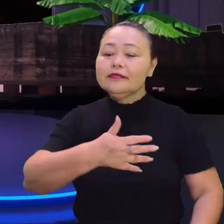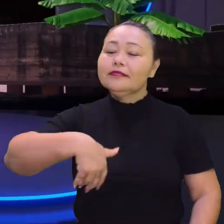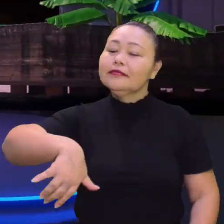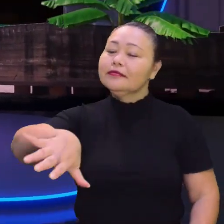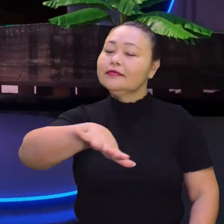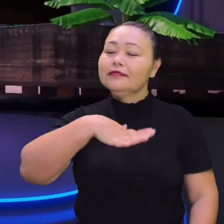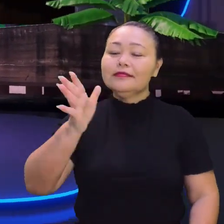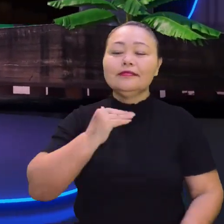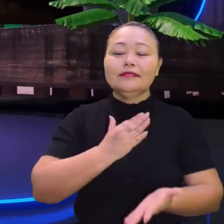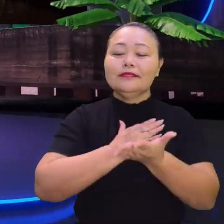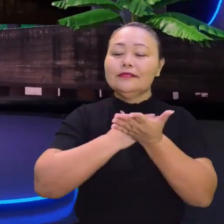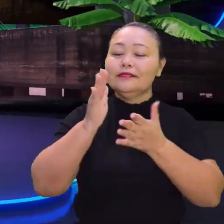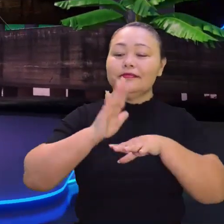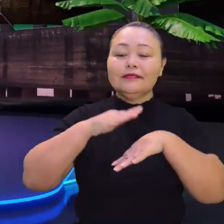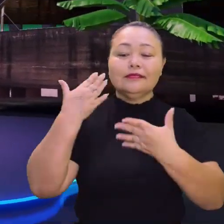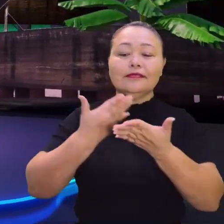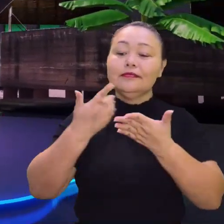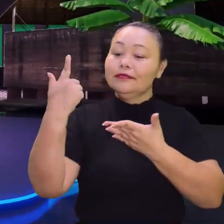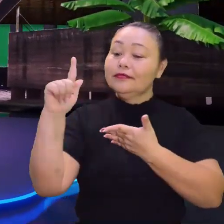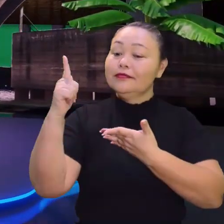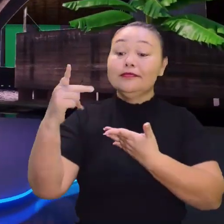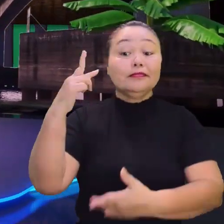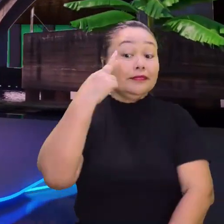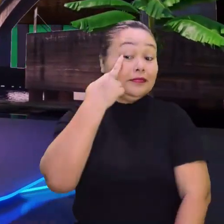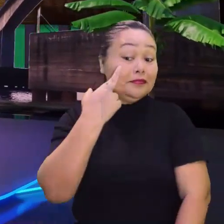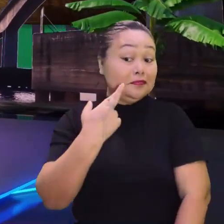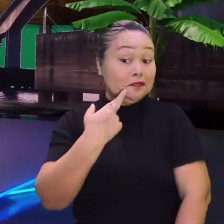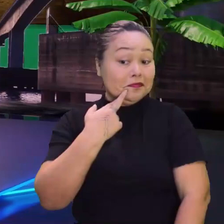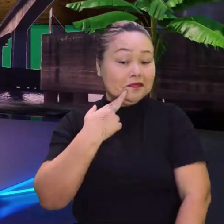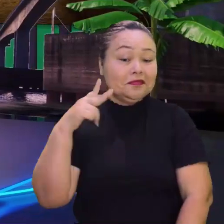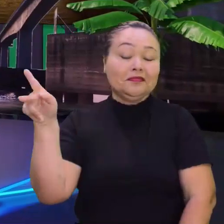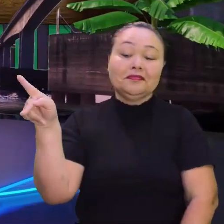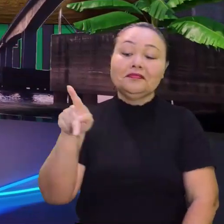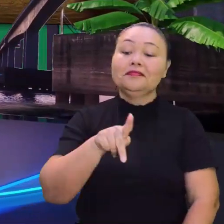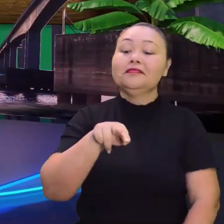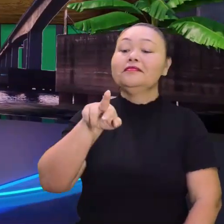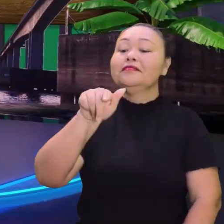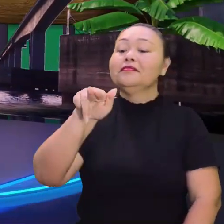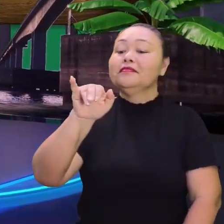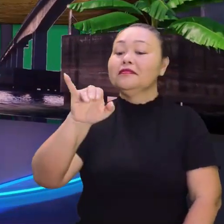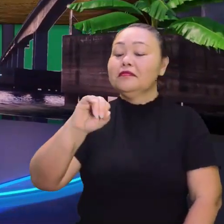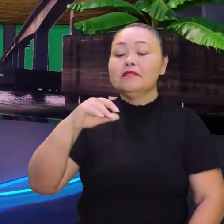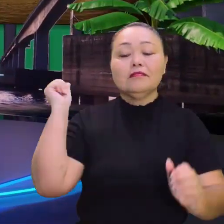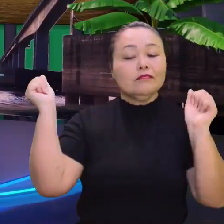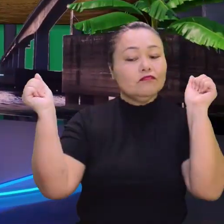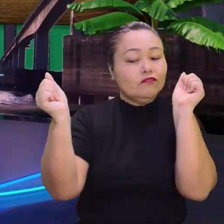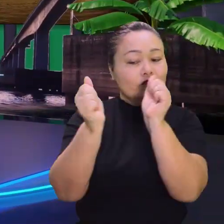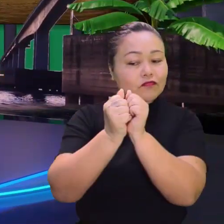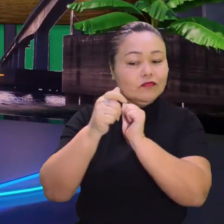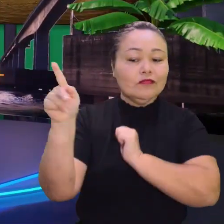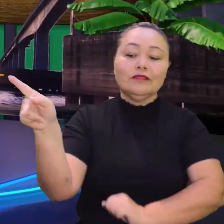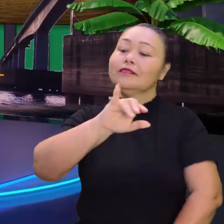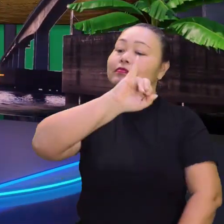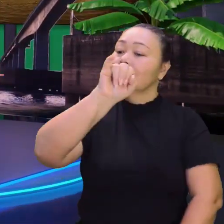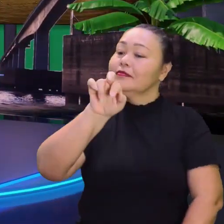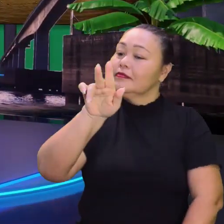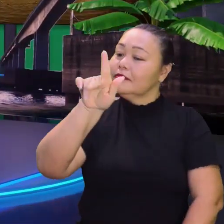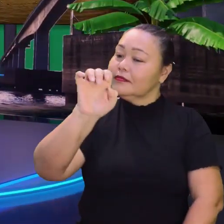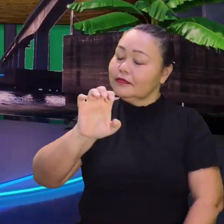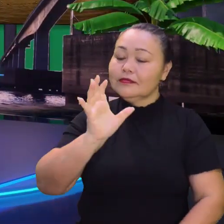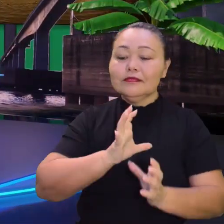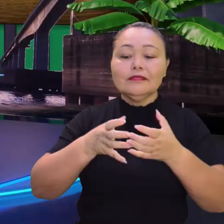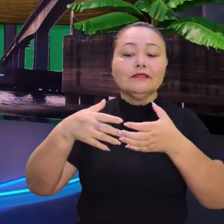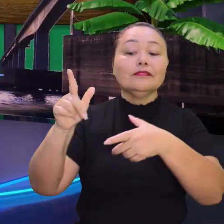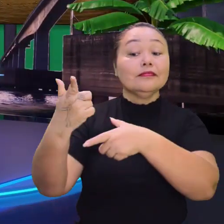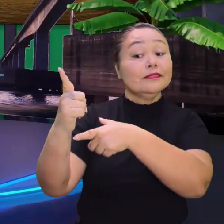E aí, galera, começando mais uma aula de Geografia de Rondônia, professor Rogério, juntamente aqui com o meu professor Jorge, da